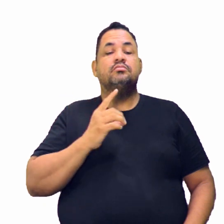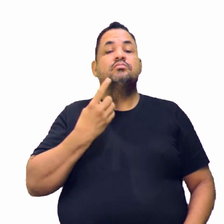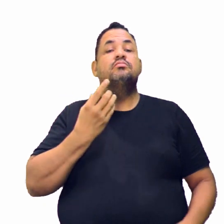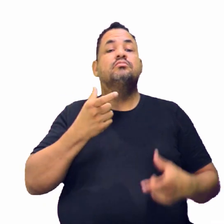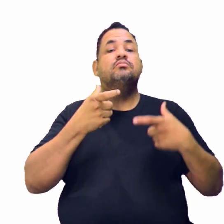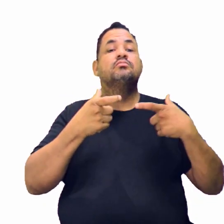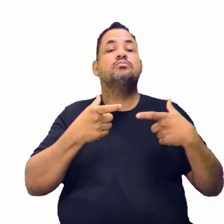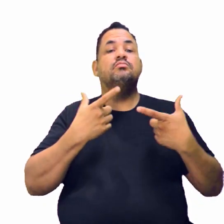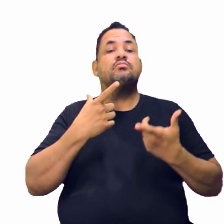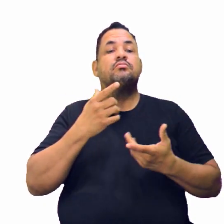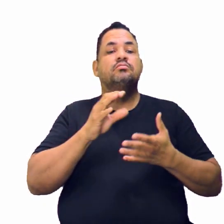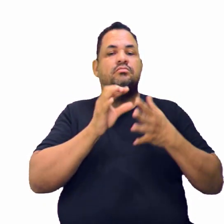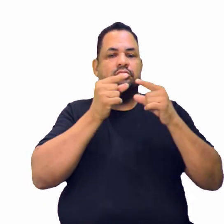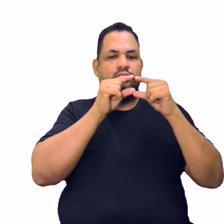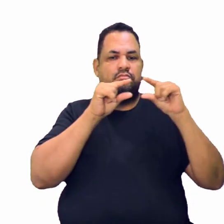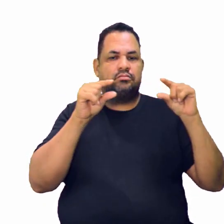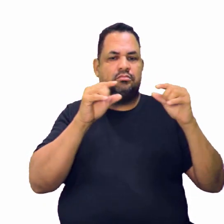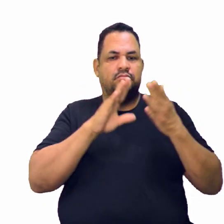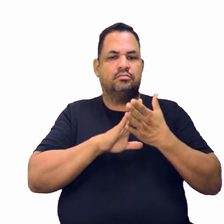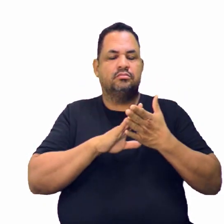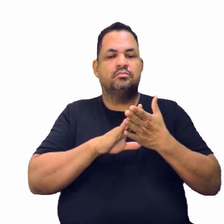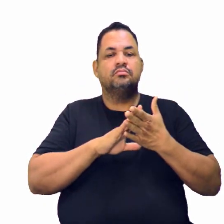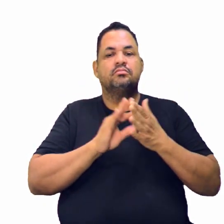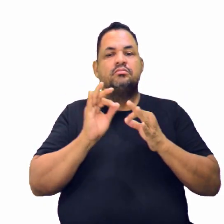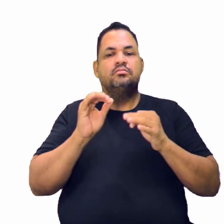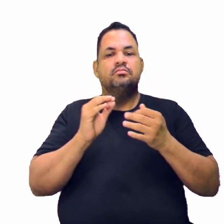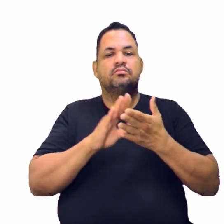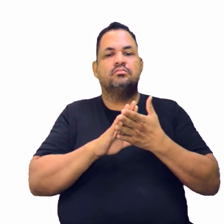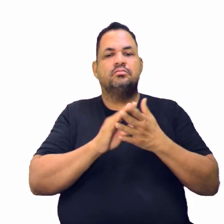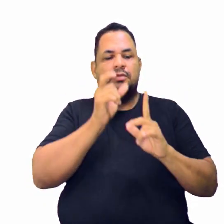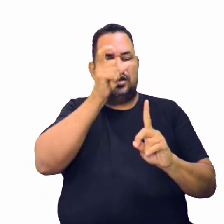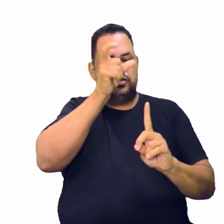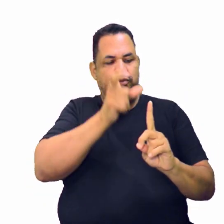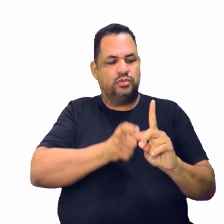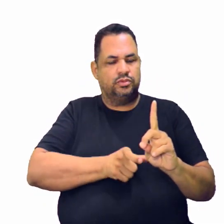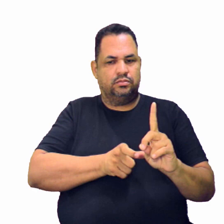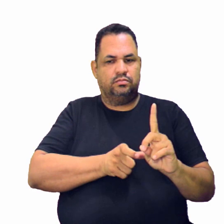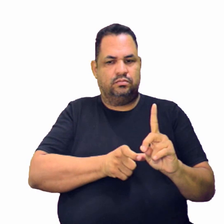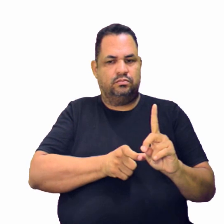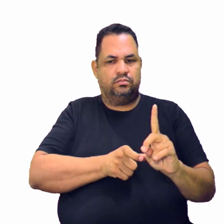estar? Até aqui, ó, tá fazendo o quê? A parte do sujeito.